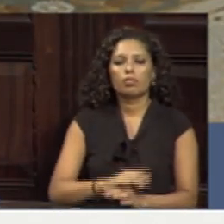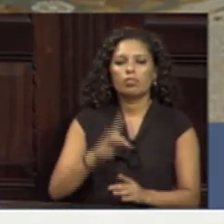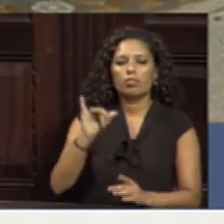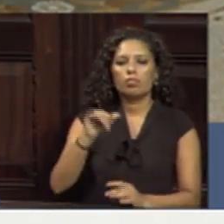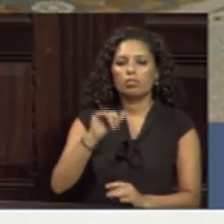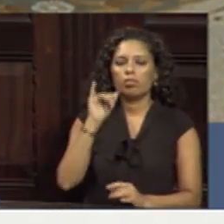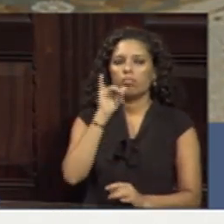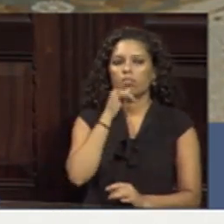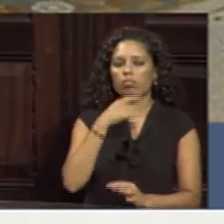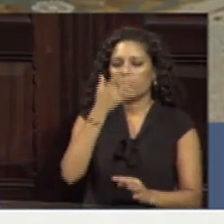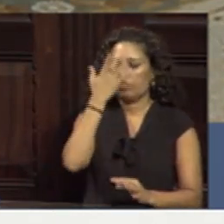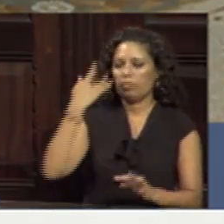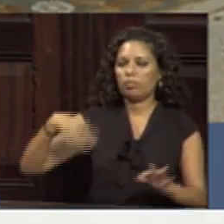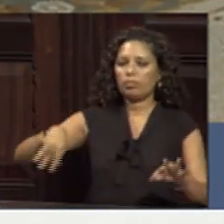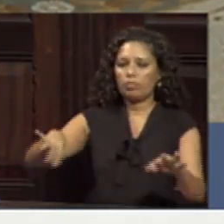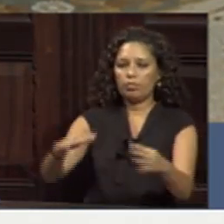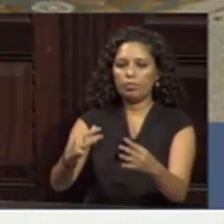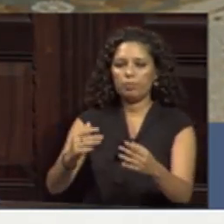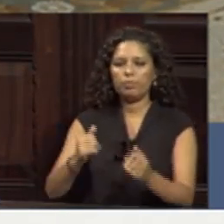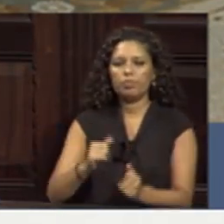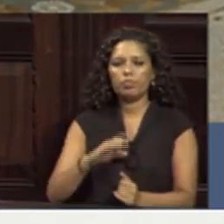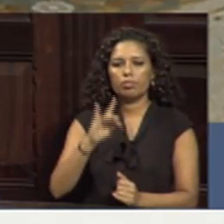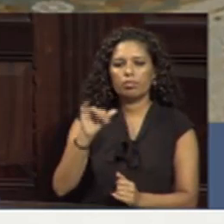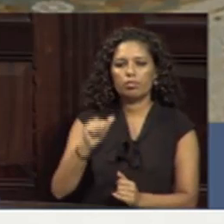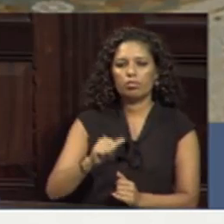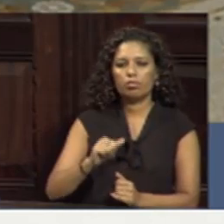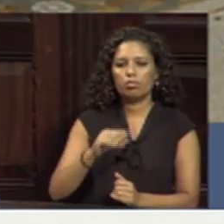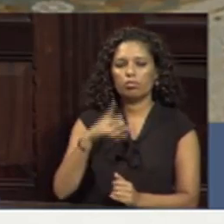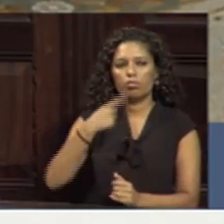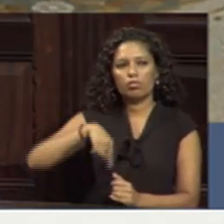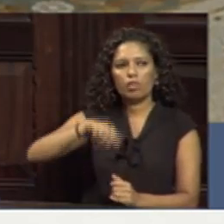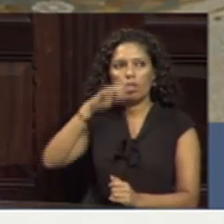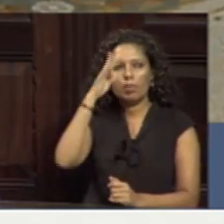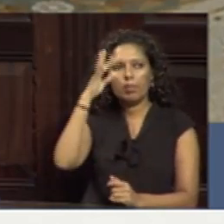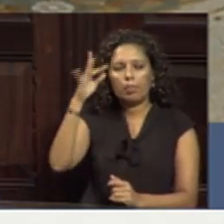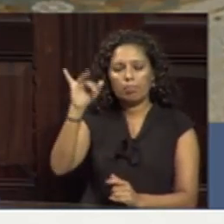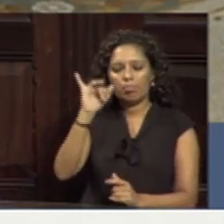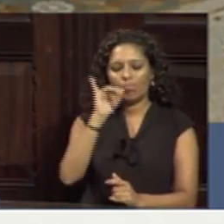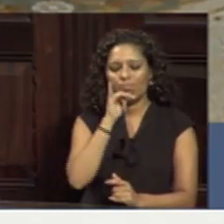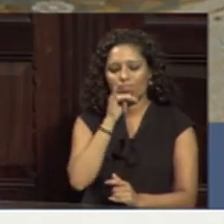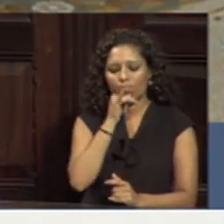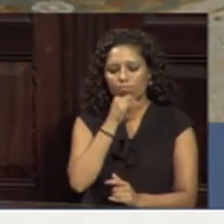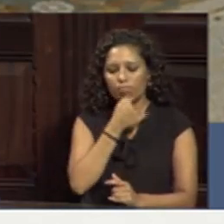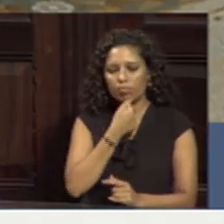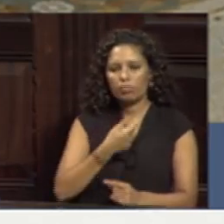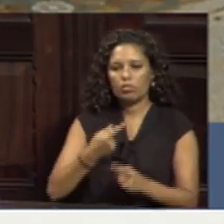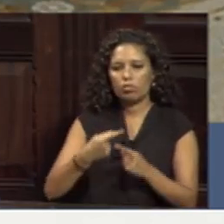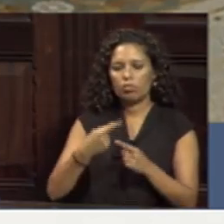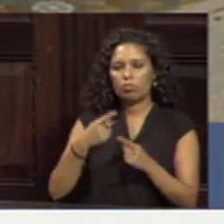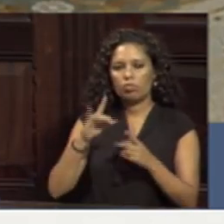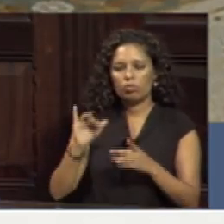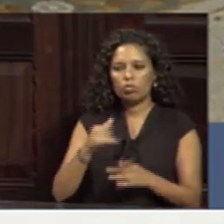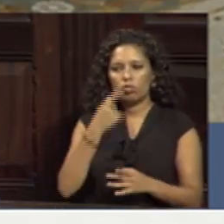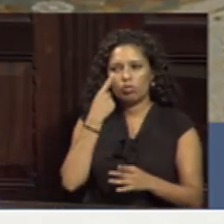para todos nós, é um dia de lamento, é um dia de pranto,